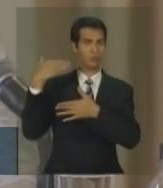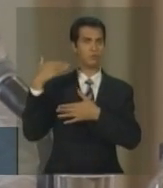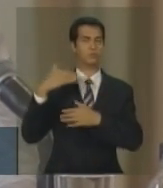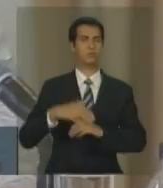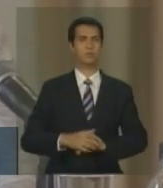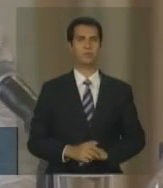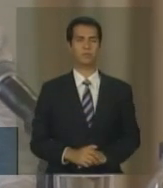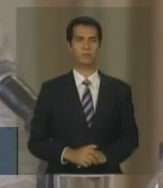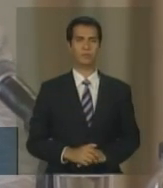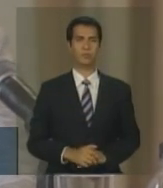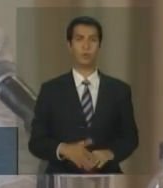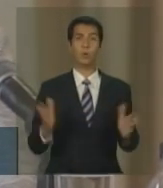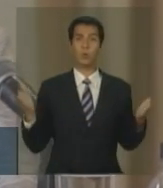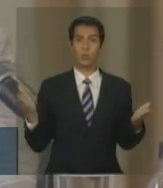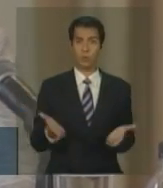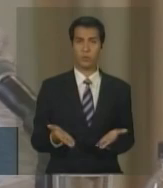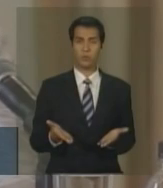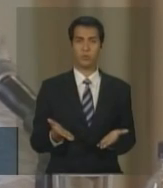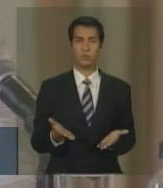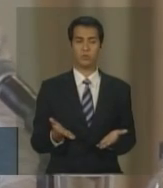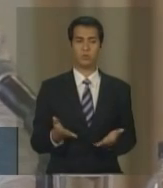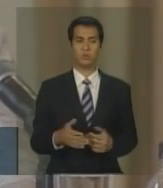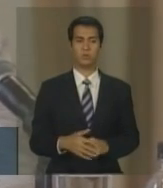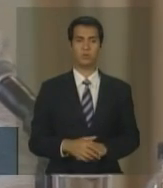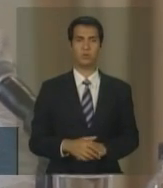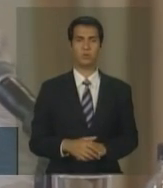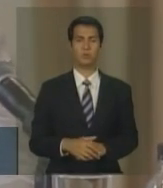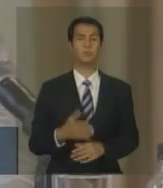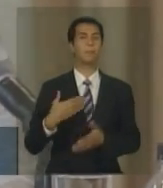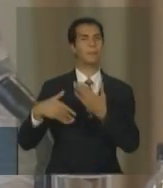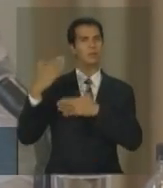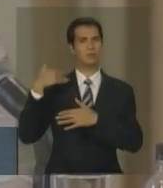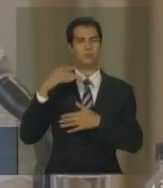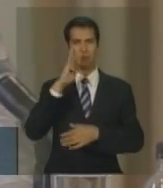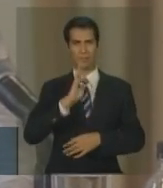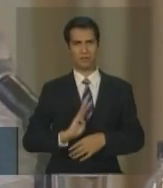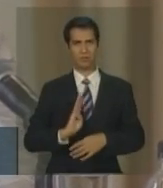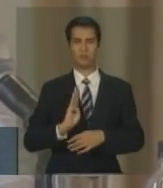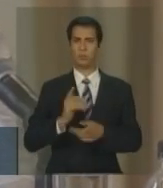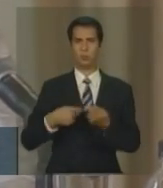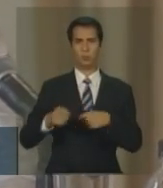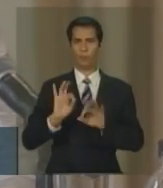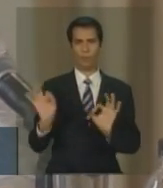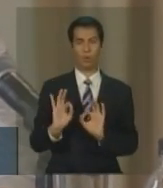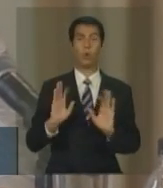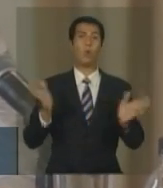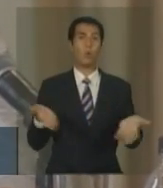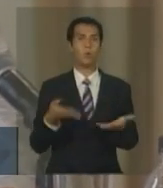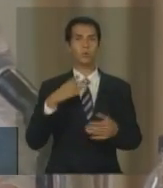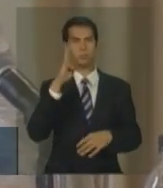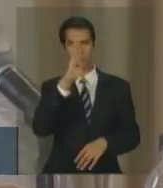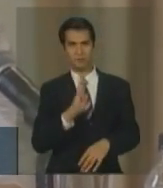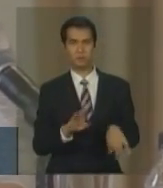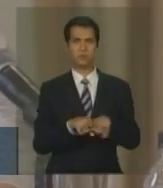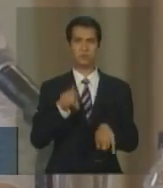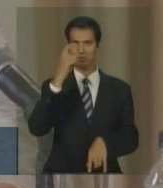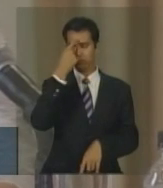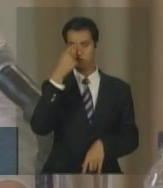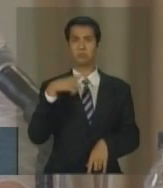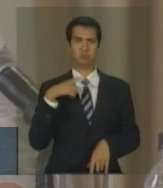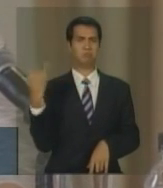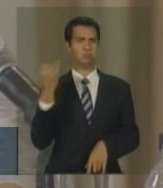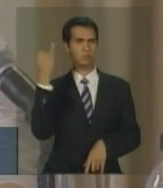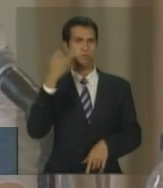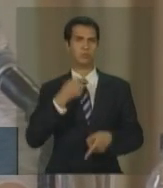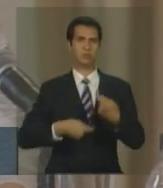então. E hoje somos, aliás, não éramos economias emergentes. E hoje somos economias emergentes com uma importância no